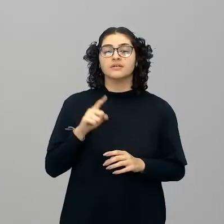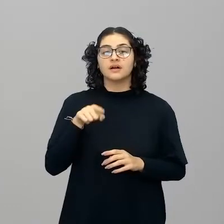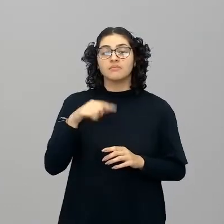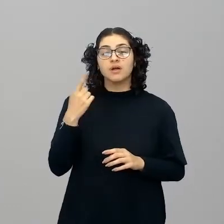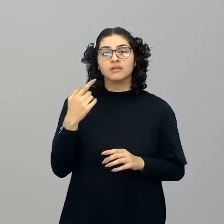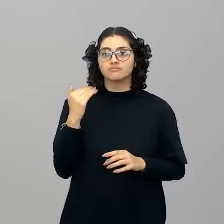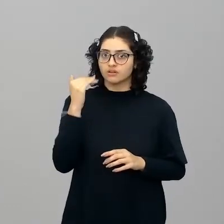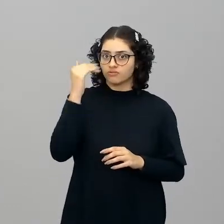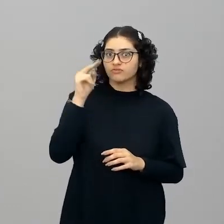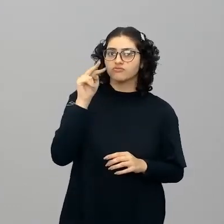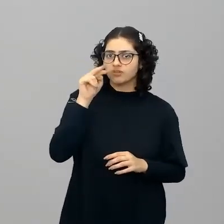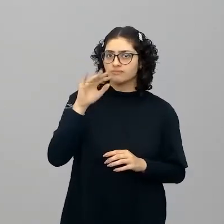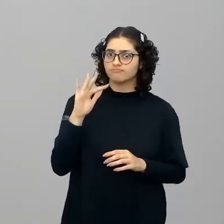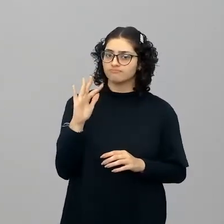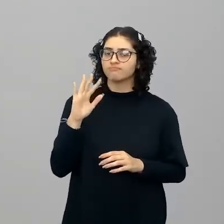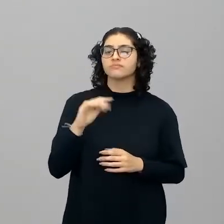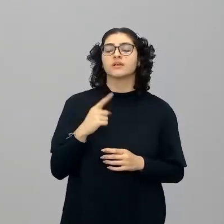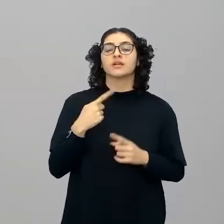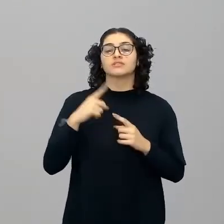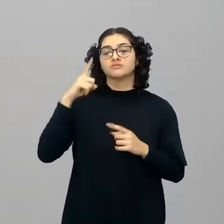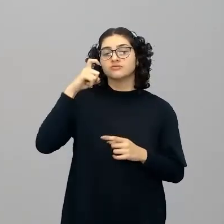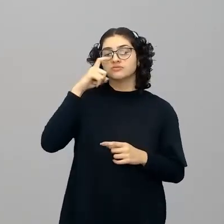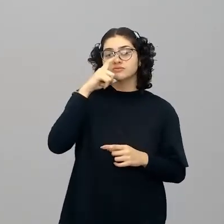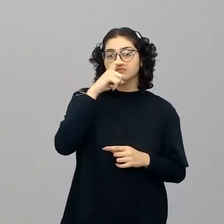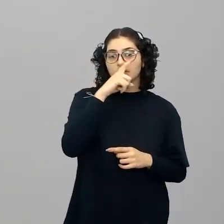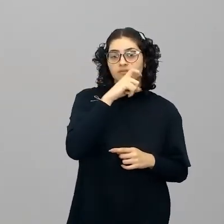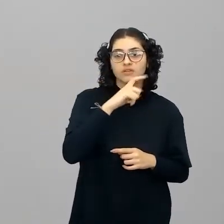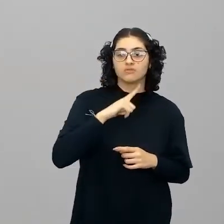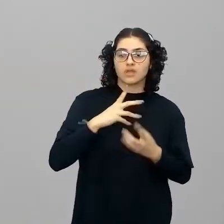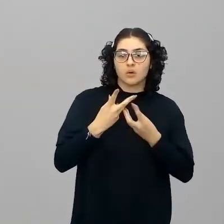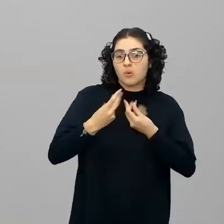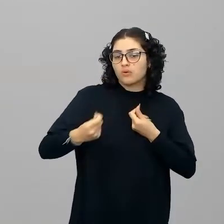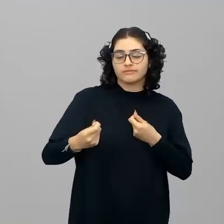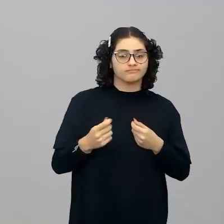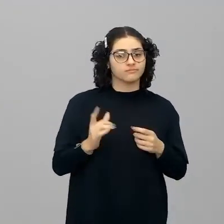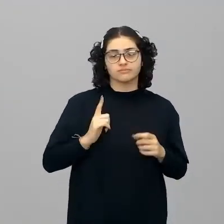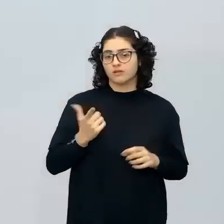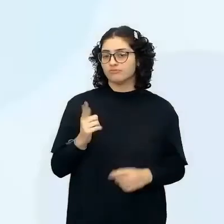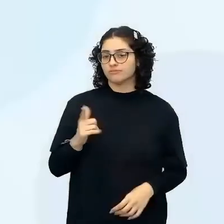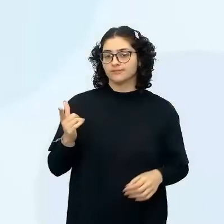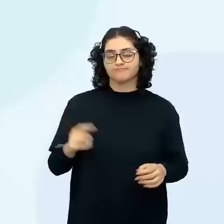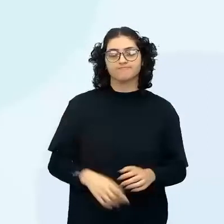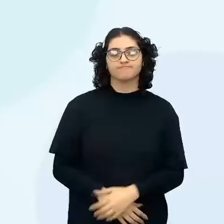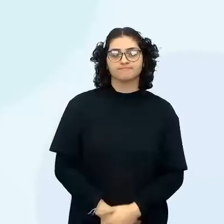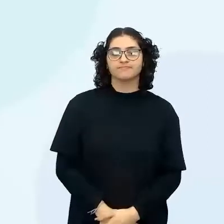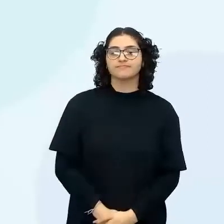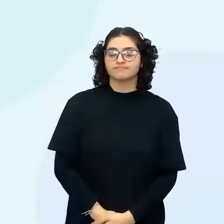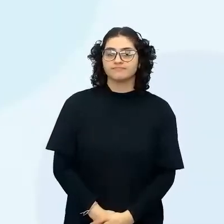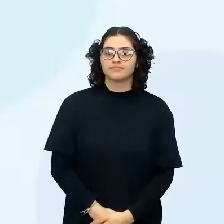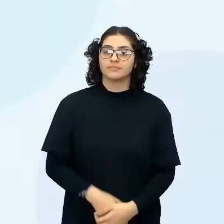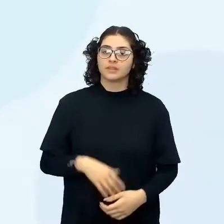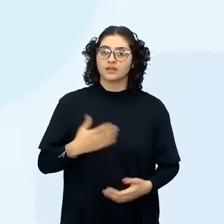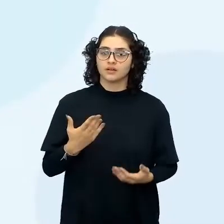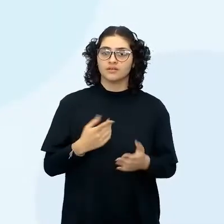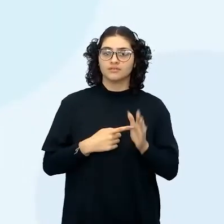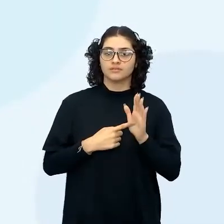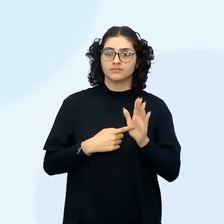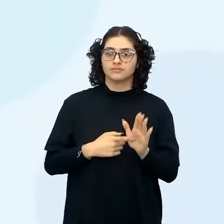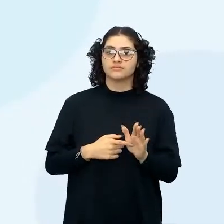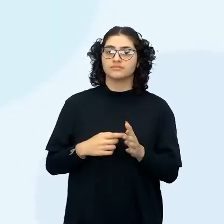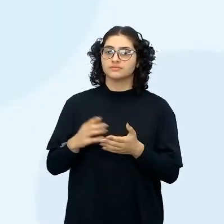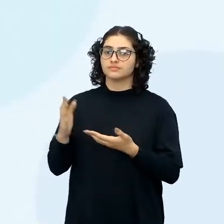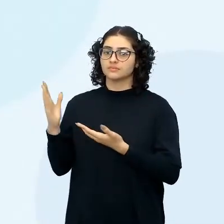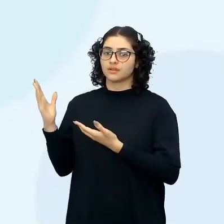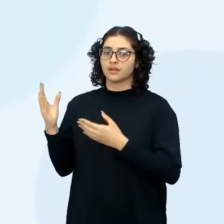que é difícil ainda encontrar a cura. A partir daí, eu passo para os meus aspectos